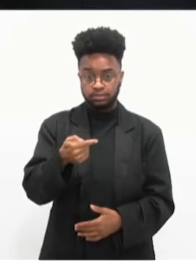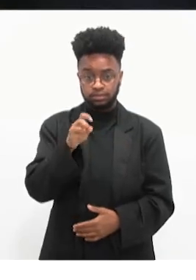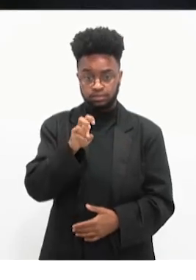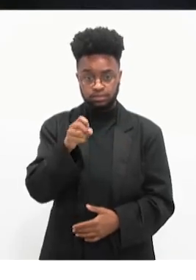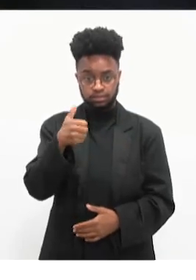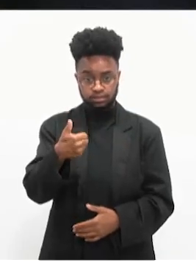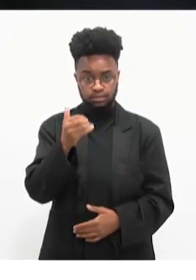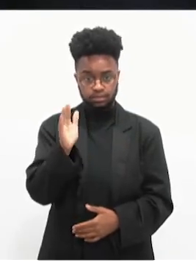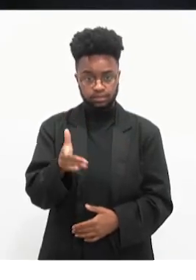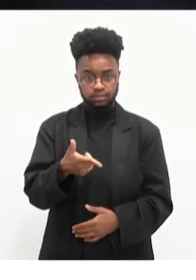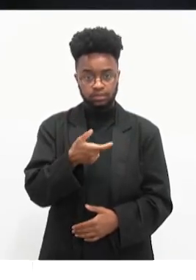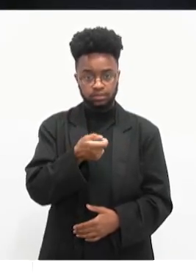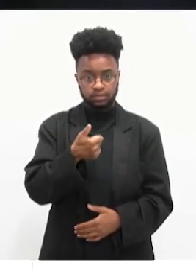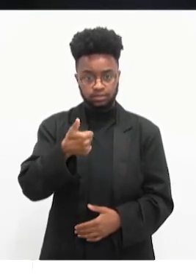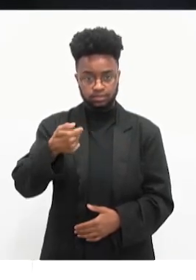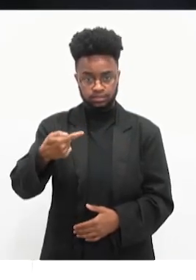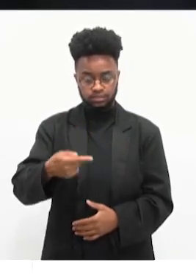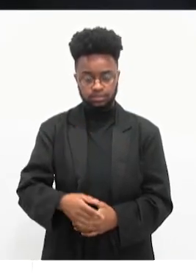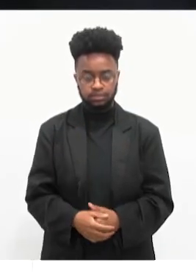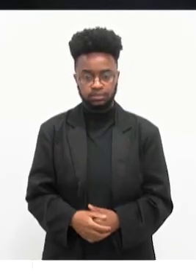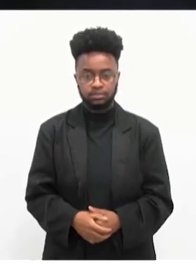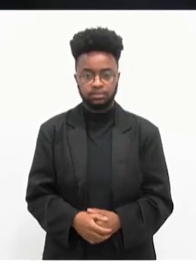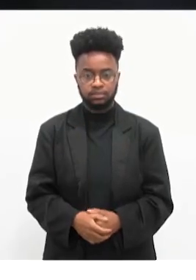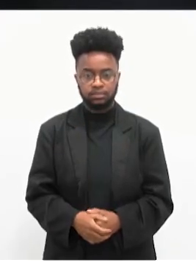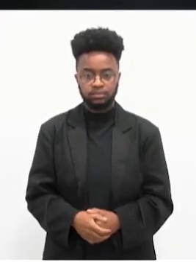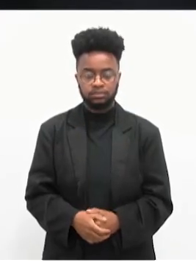7751, de 17 de outubro de 17.